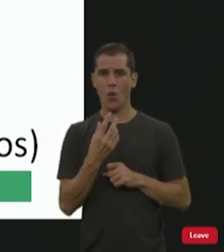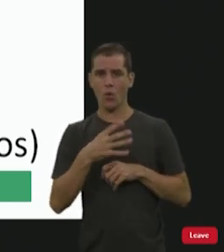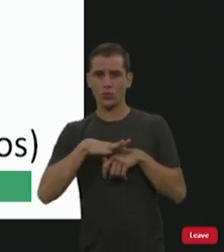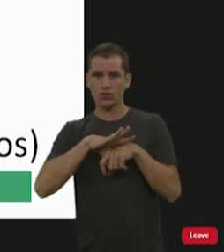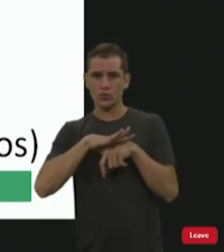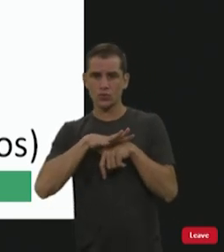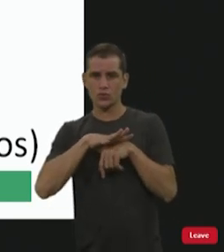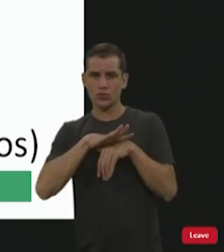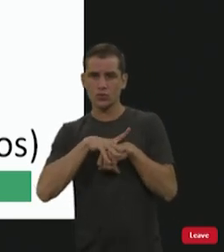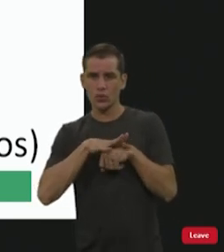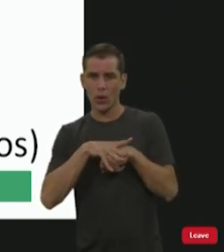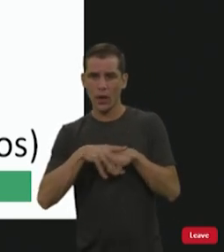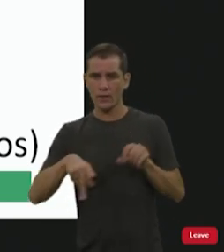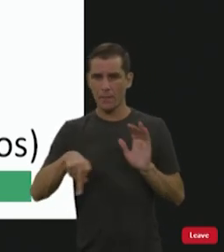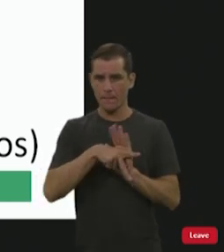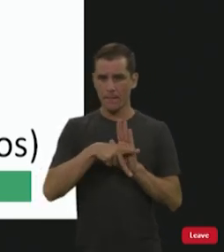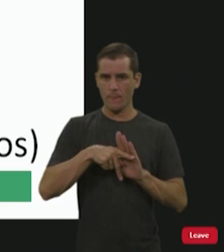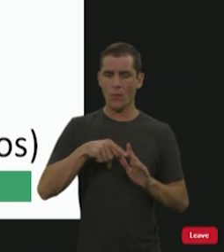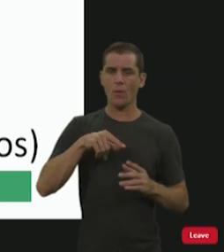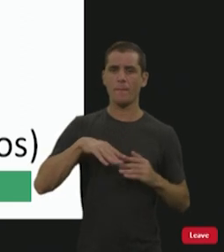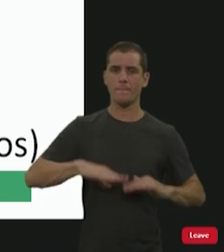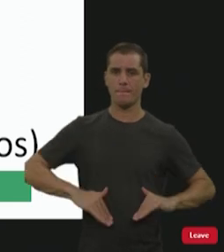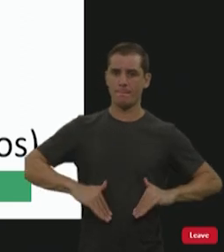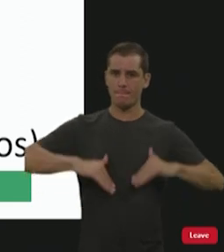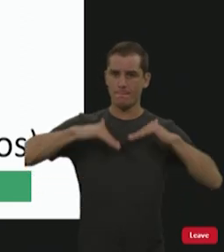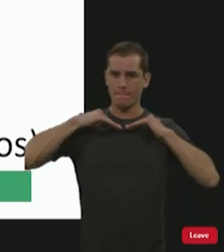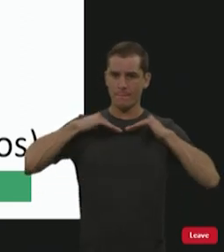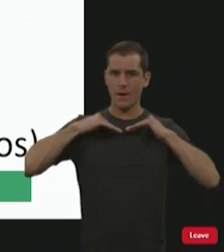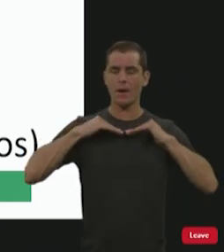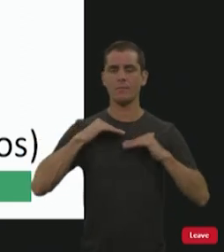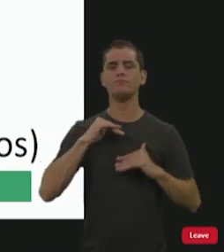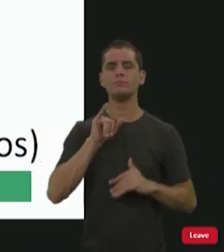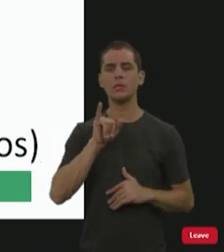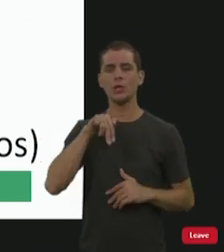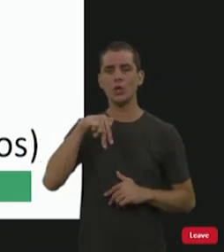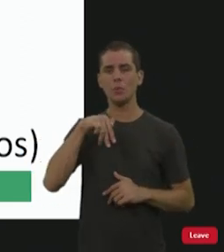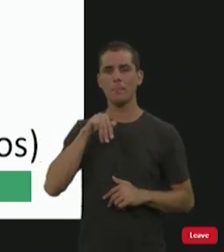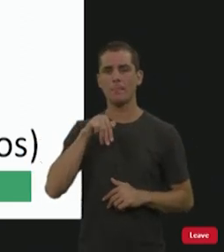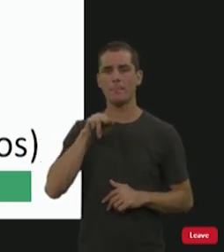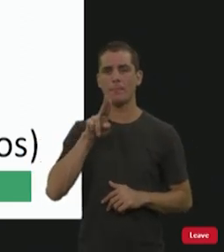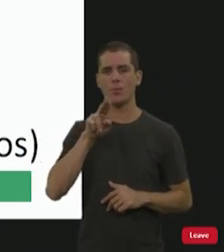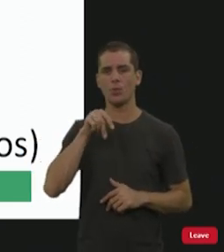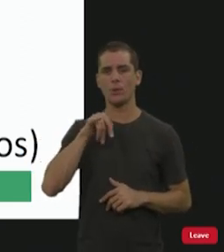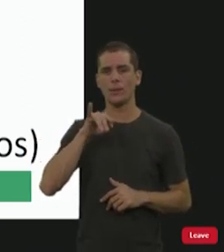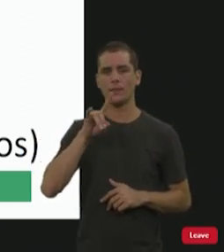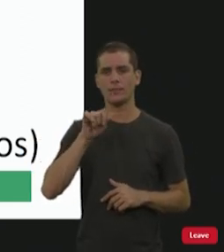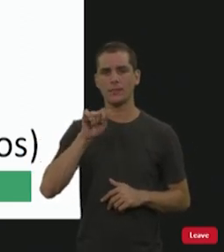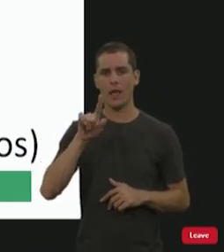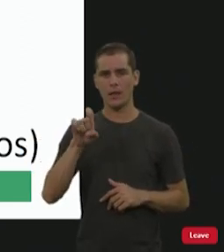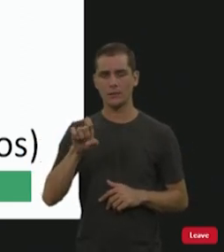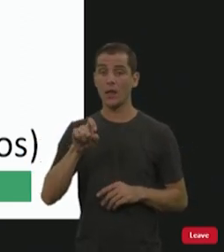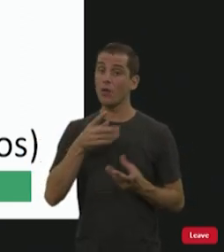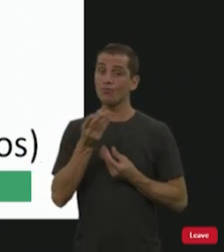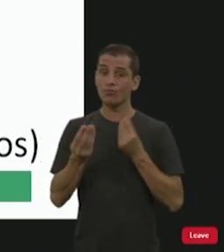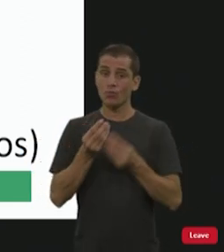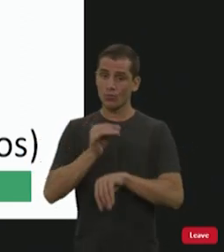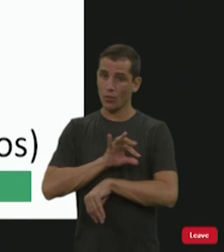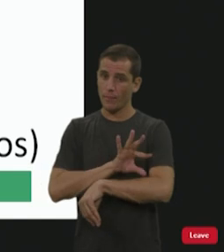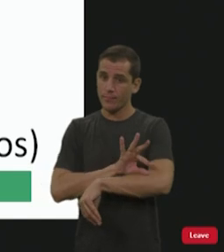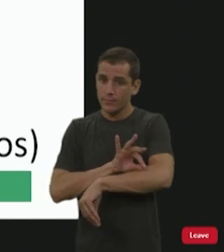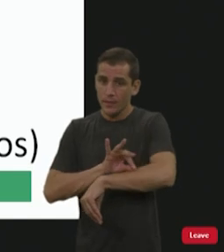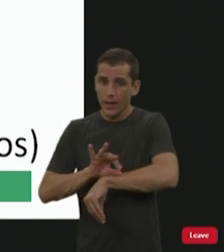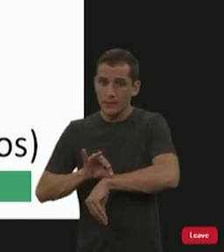à distribuição de deficiência de gordura, pode ser parcial, por perda generalizada, ausência quase que completa do tecido adiposo, e localizada,